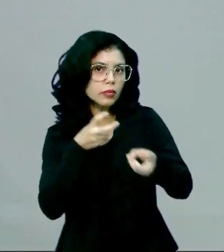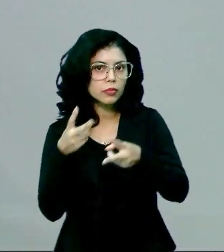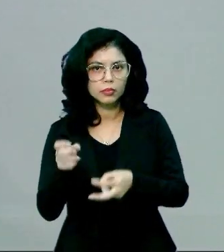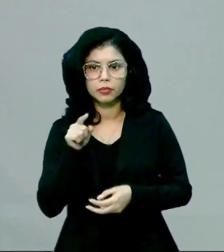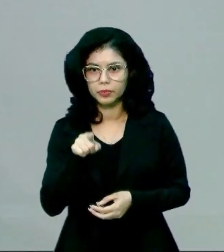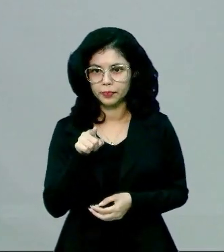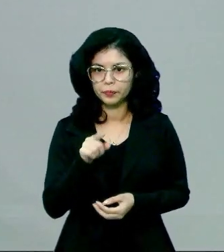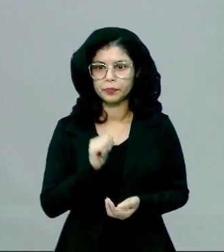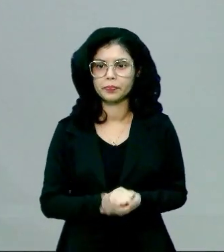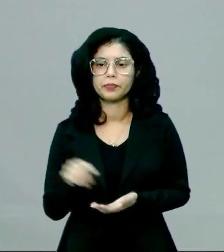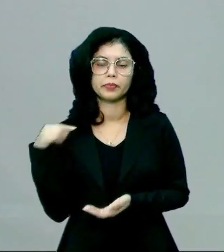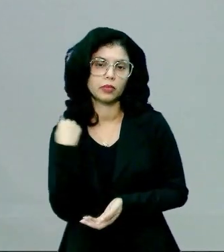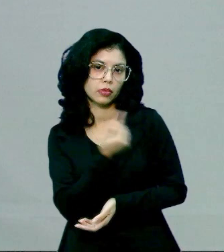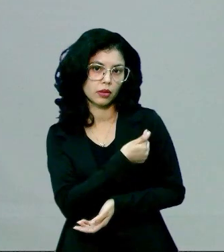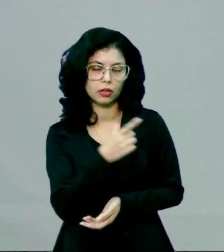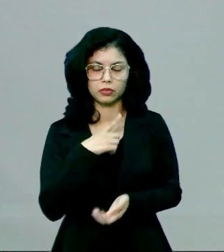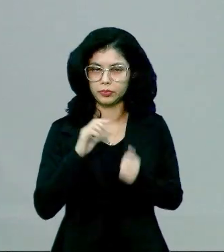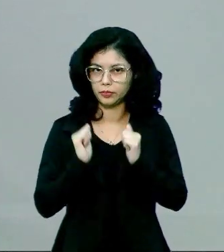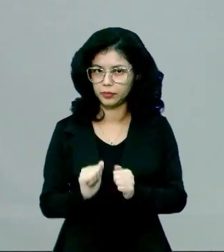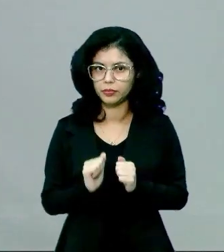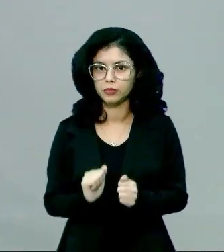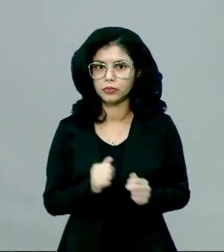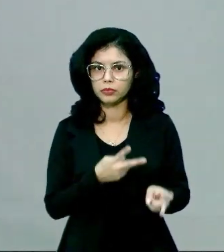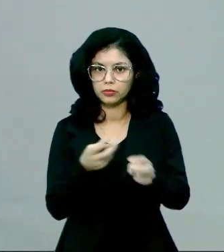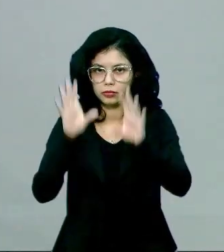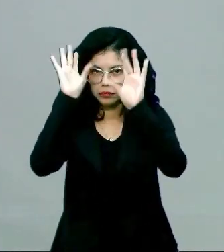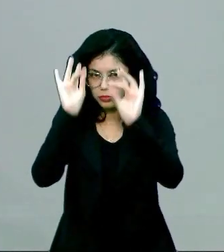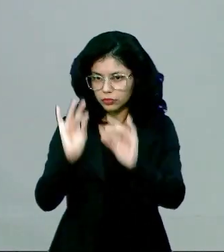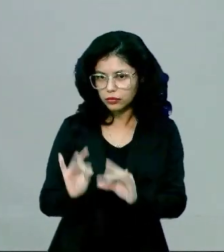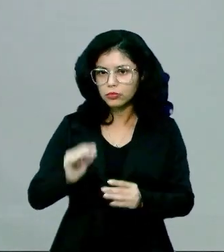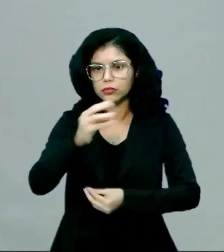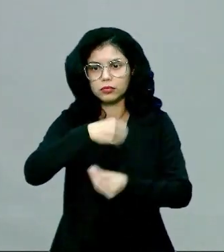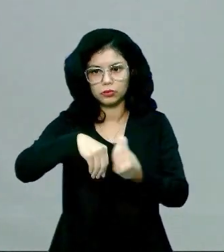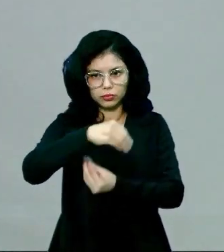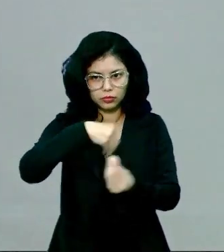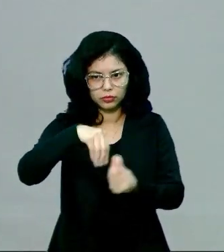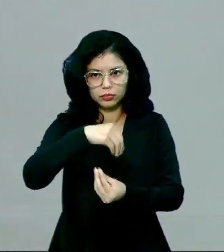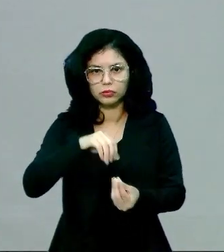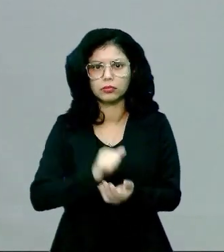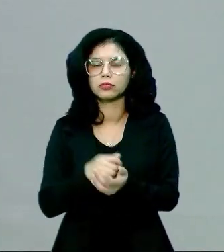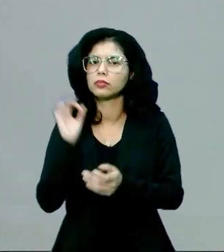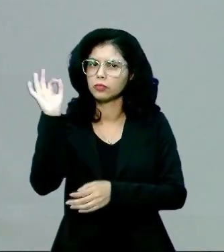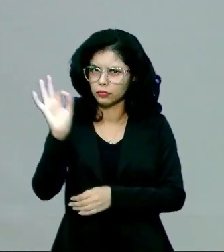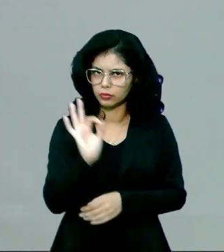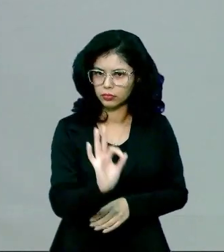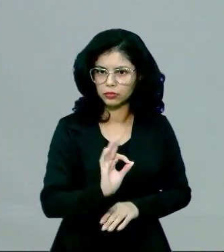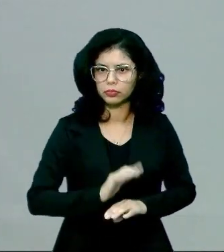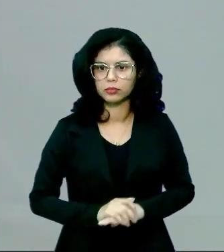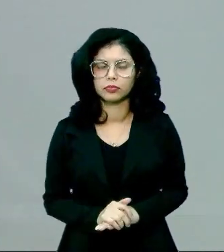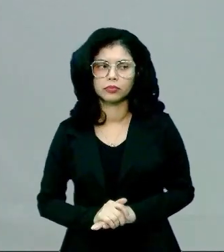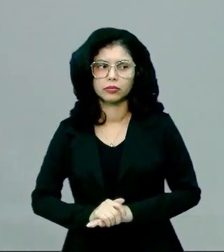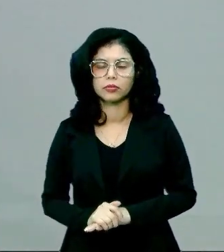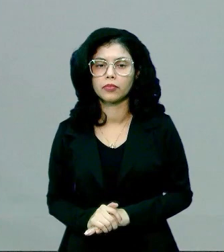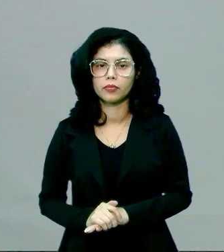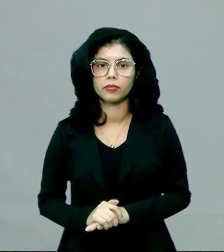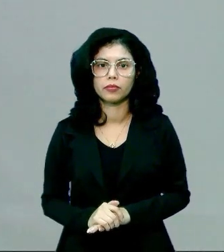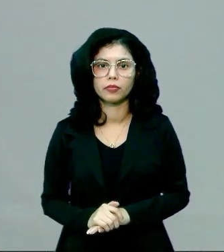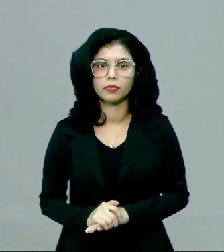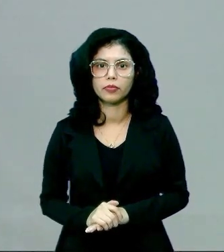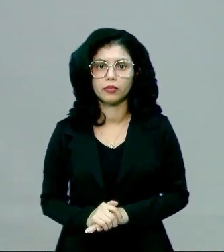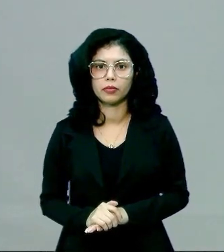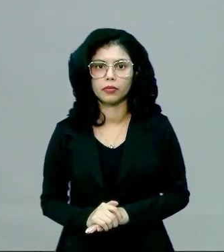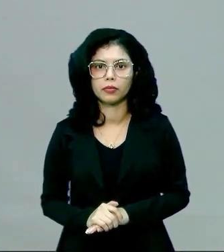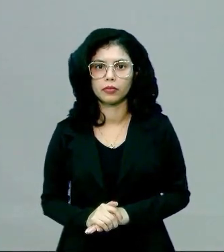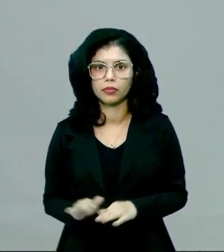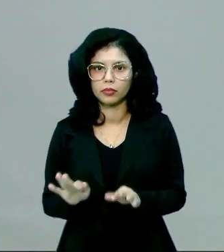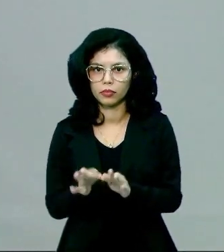aí que a gente pode observar que tem uma mistura de muita porcentagem. Mas vou mostrar para vocês